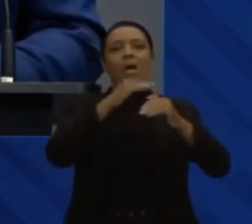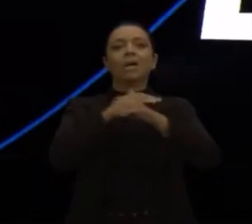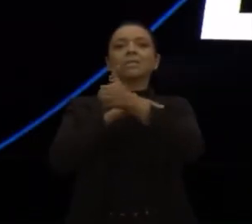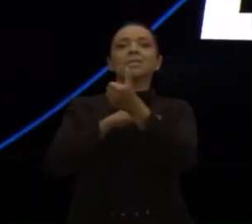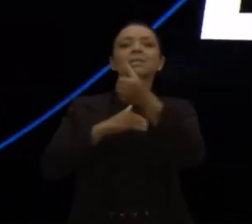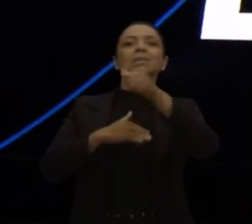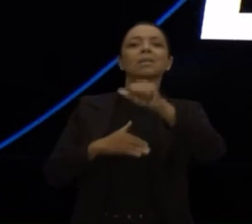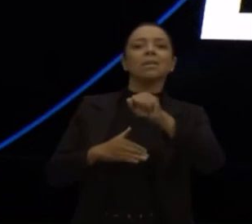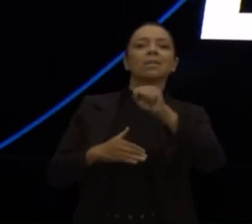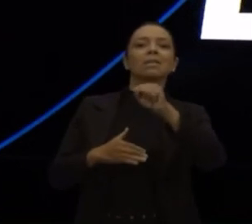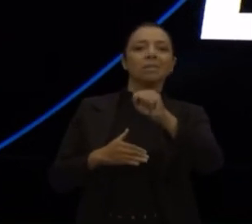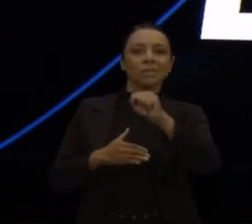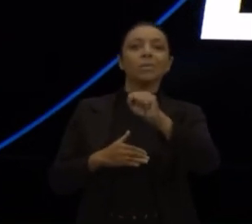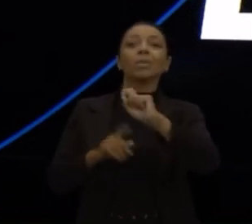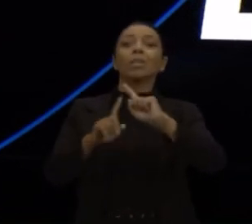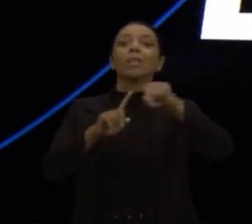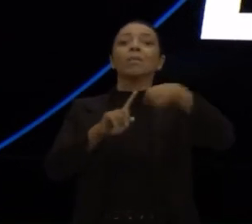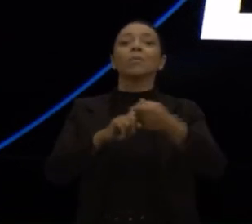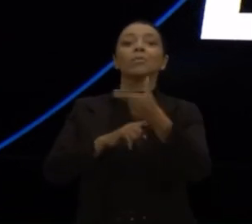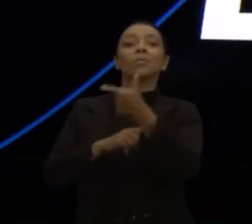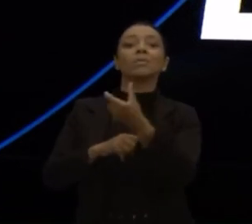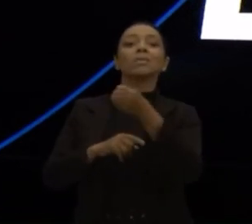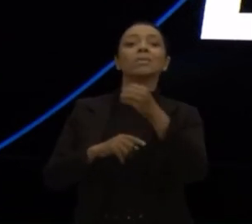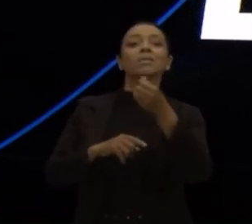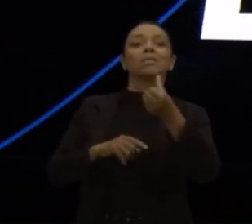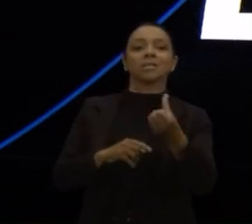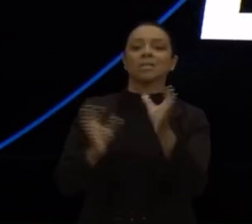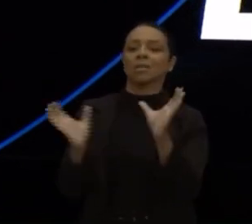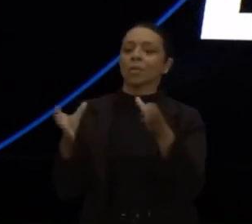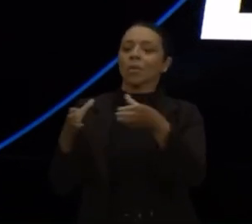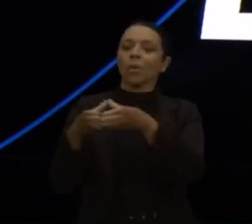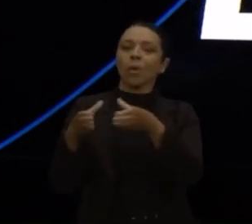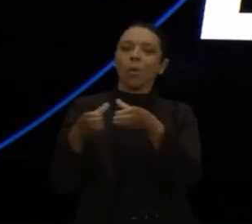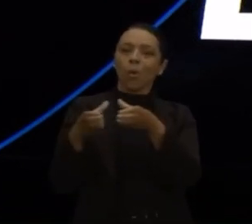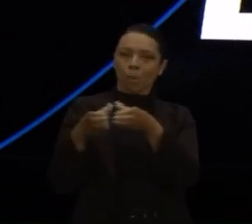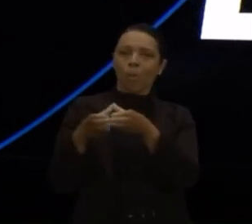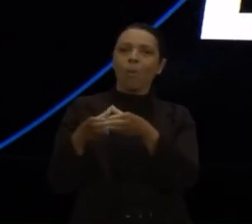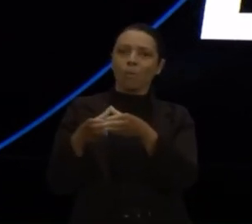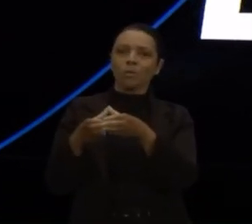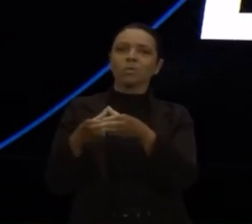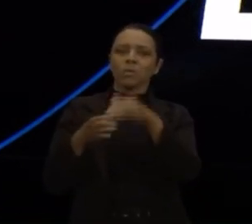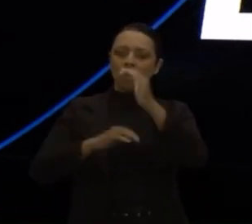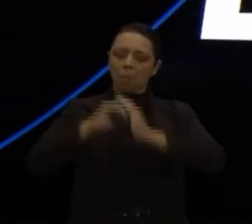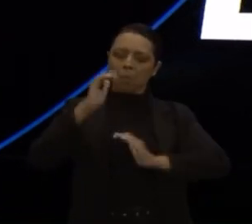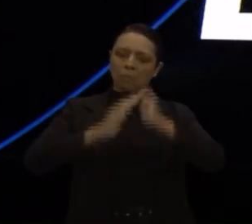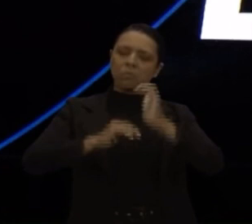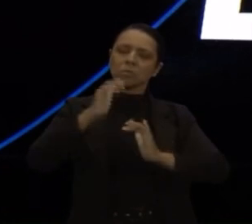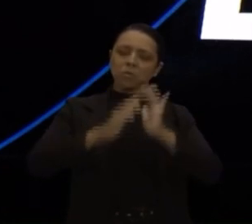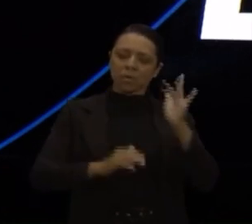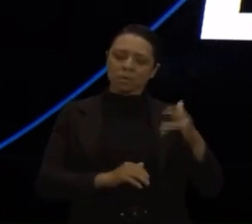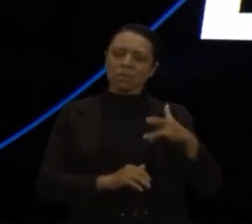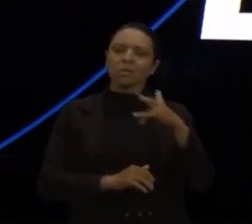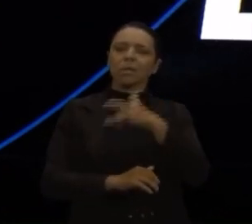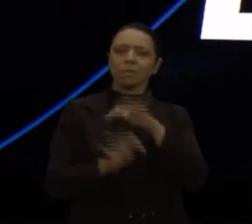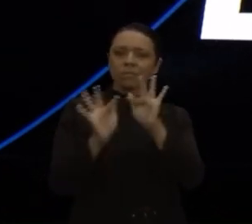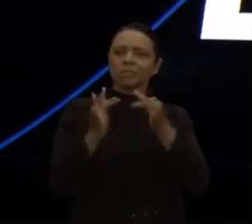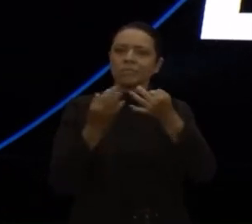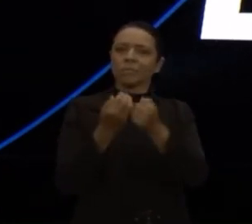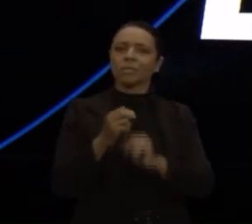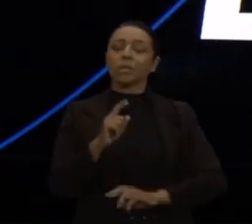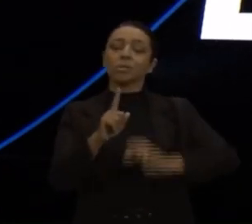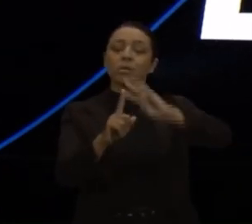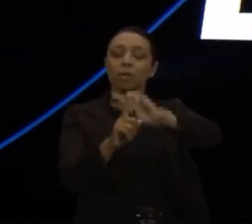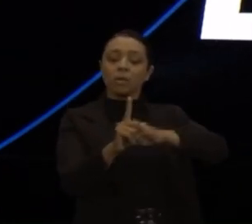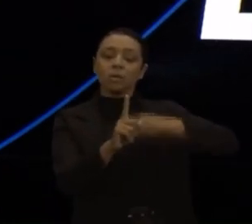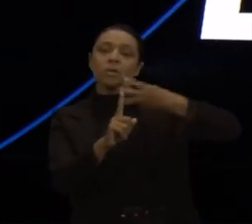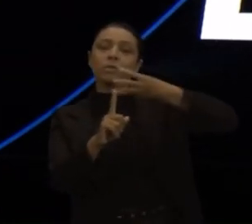206 equipes de programa de saúde da família alcançando 99% de cobertura nós triplicamos a quantidade